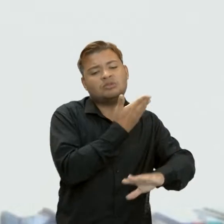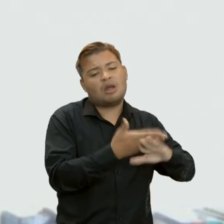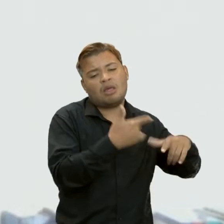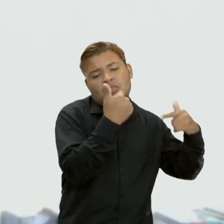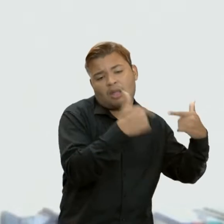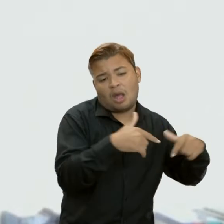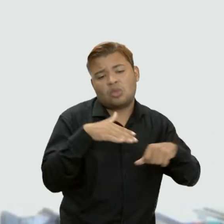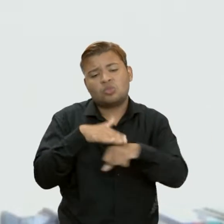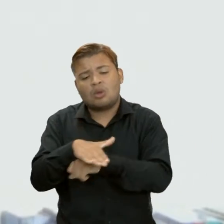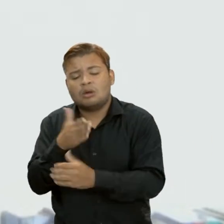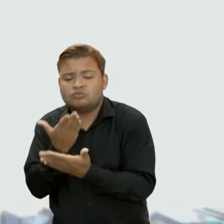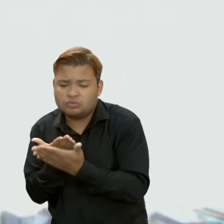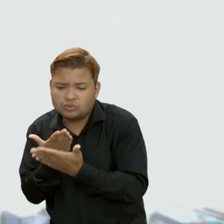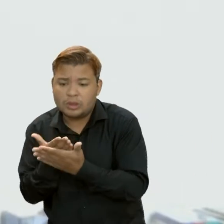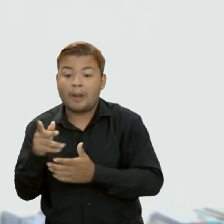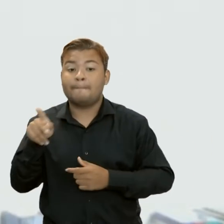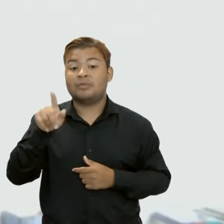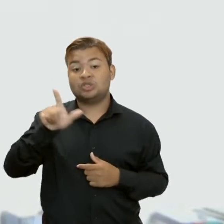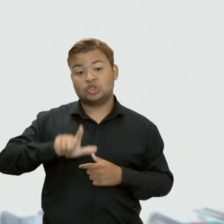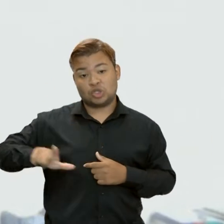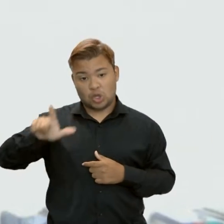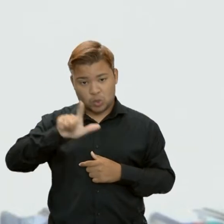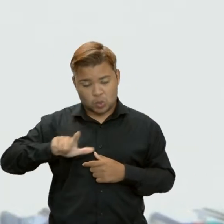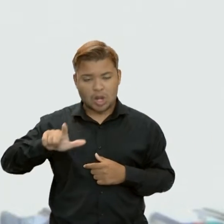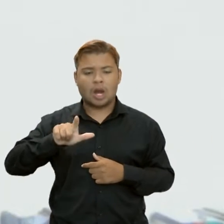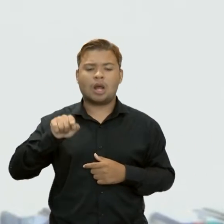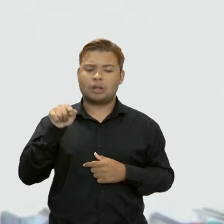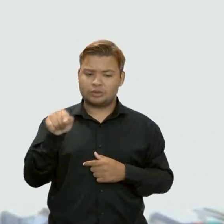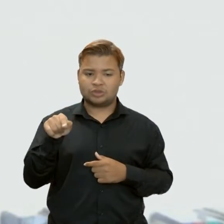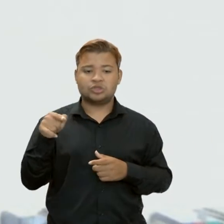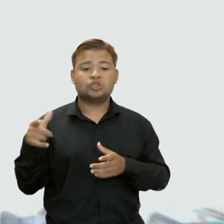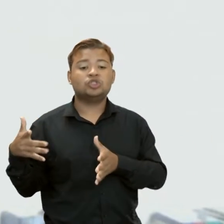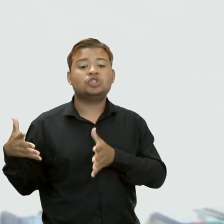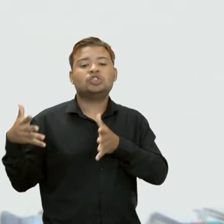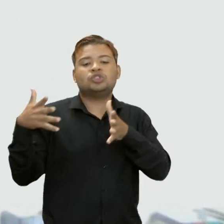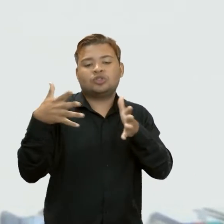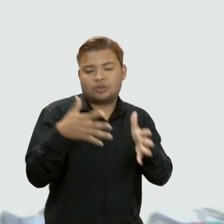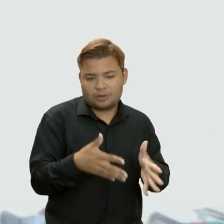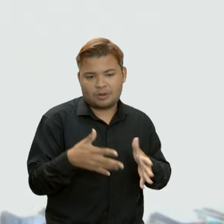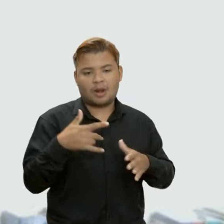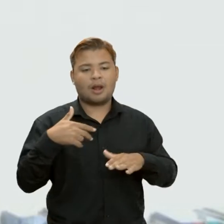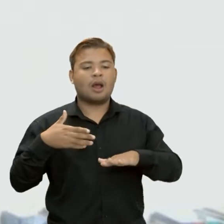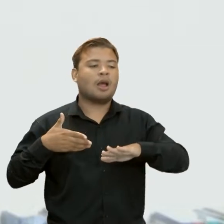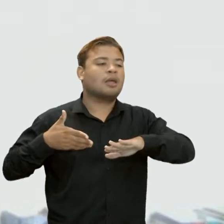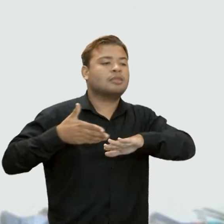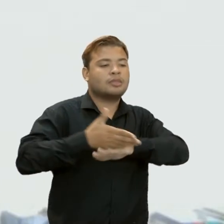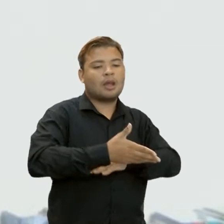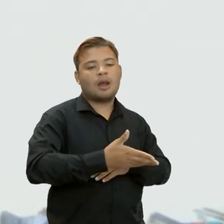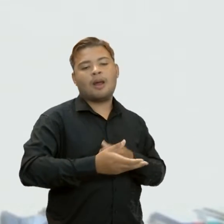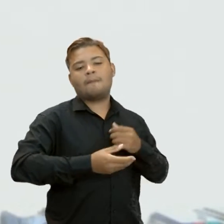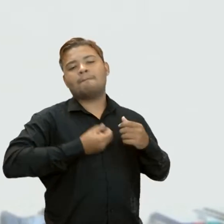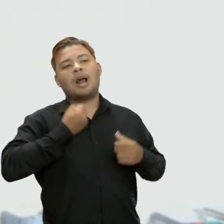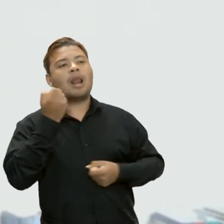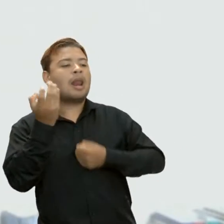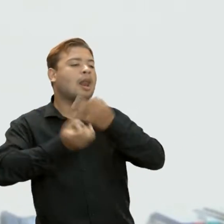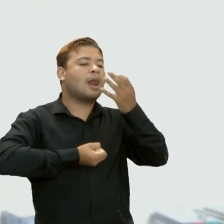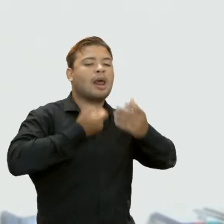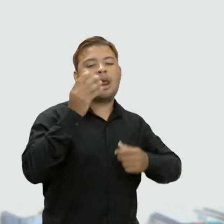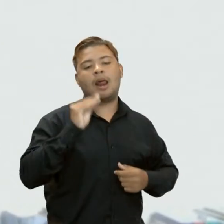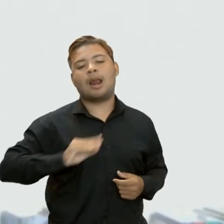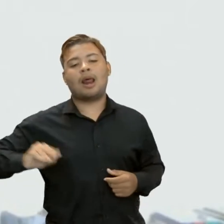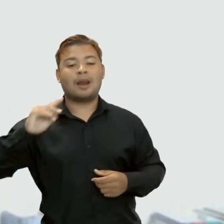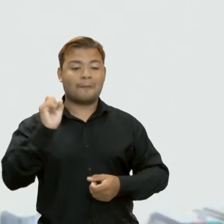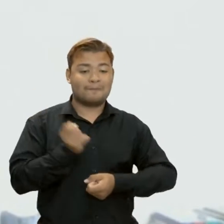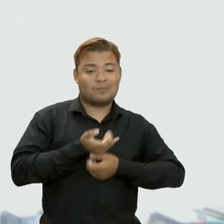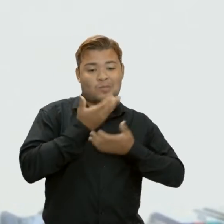minha professora de literatura goiana chegou na sala recitando o poema em que ela